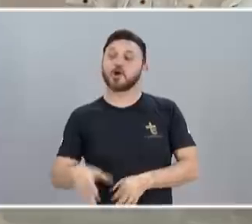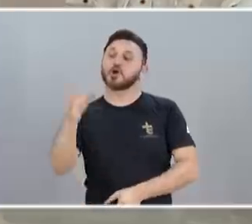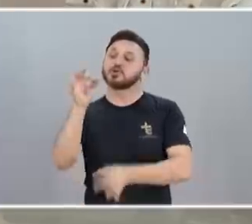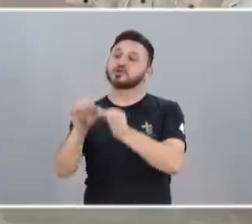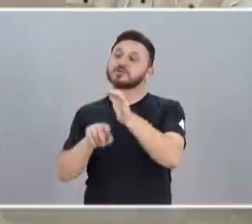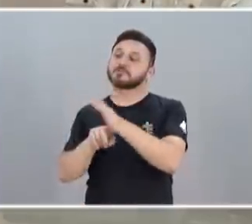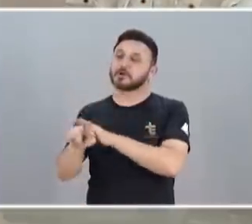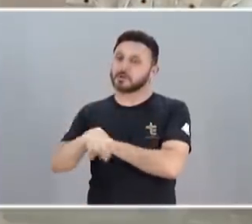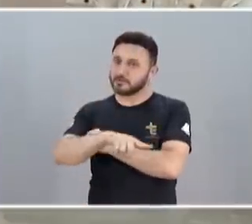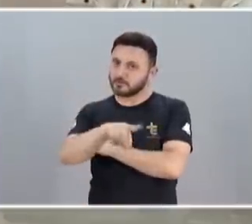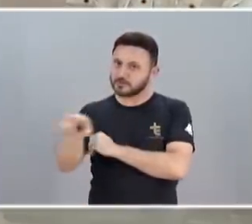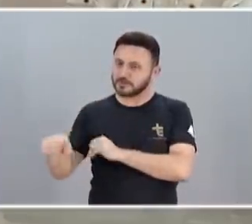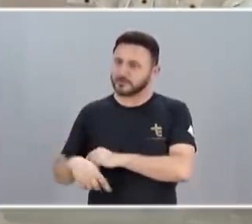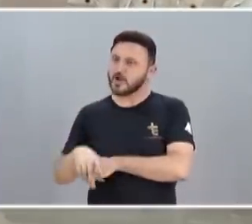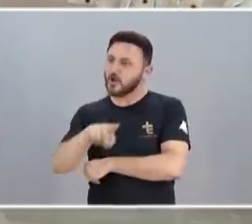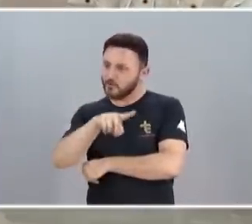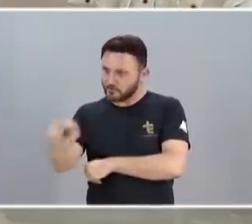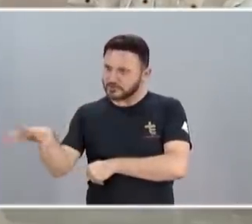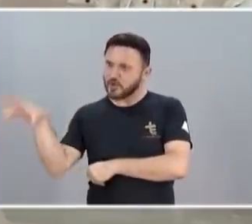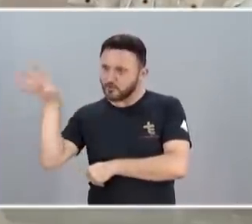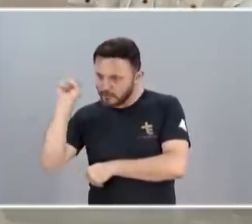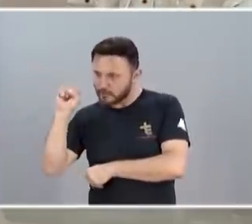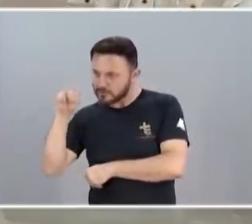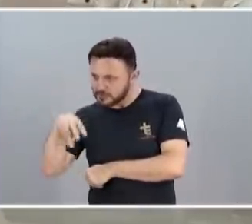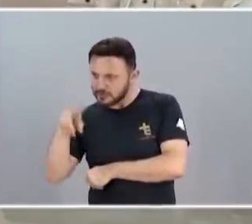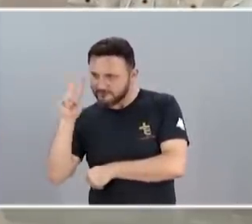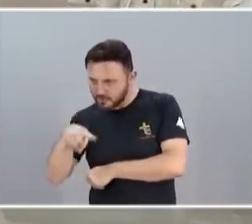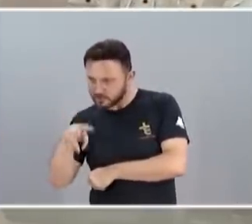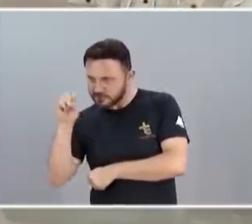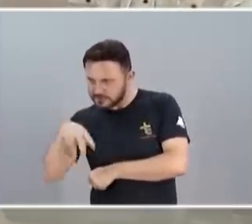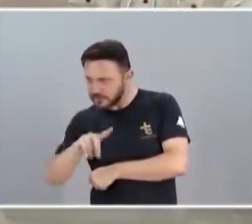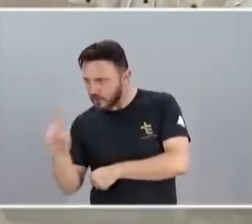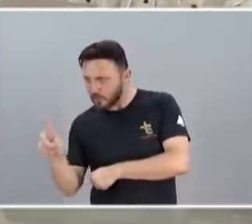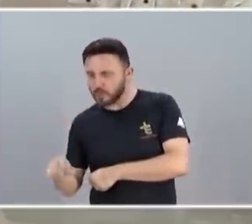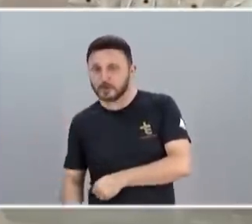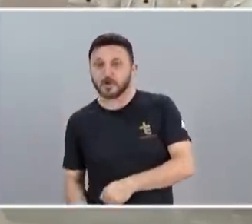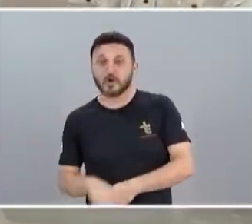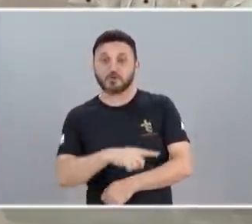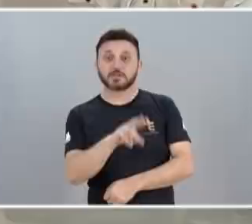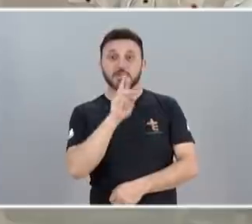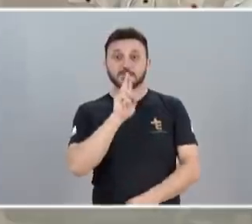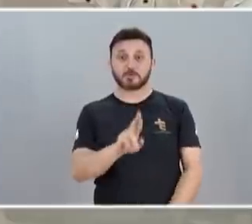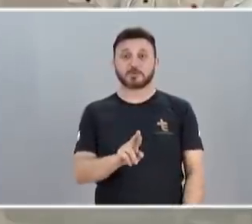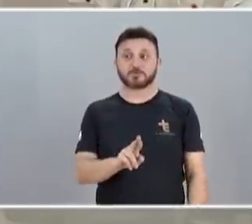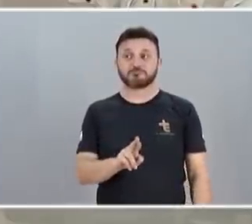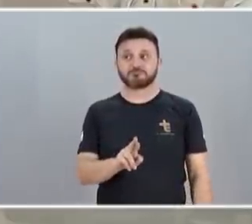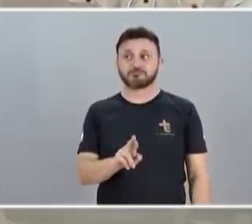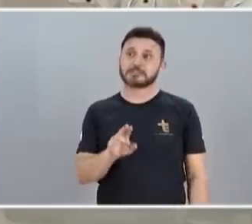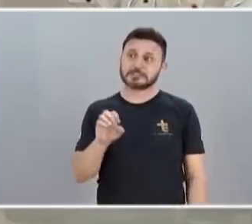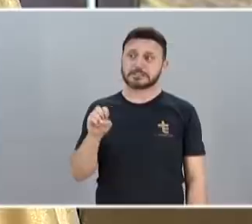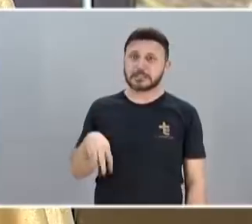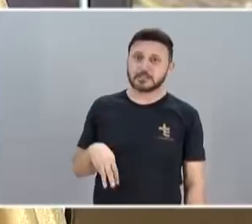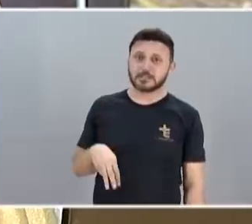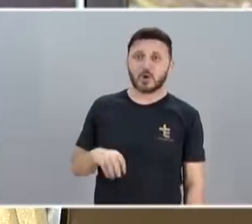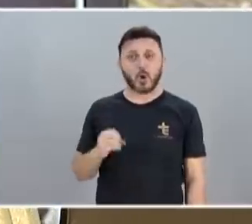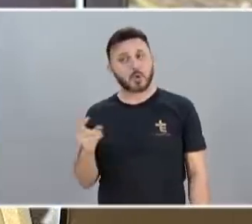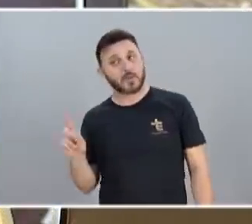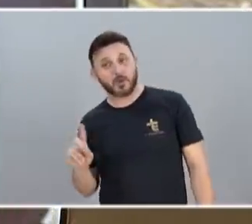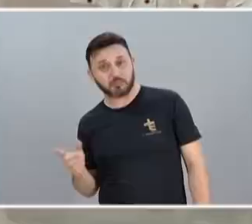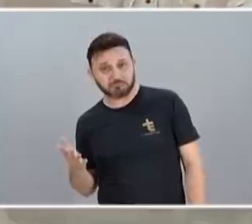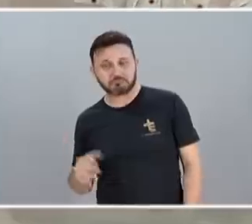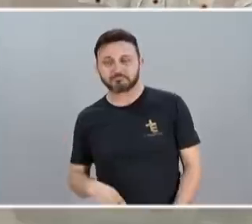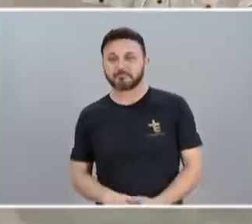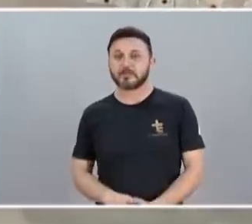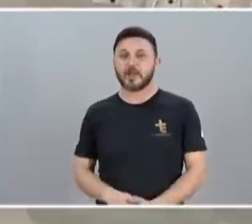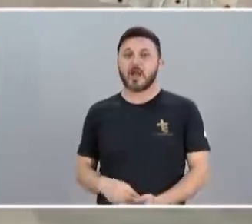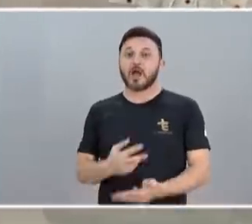perguntar, você ouviu isso, sim ou não? Você vai ter que achar a resposta.